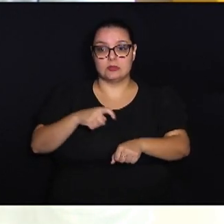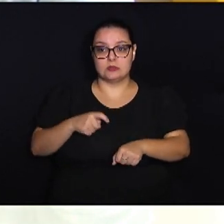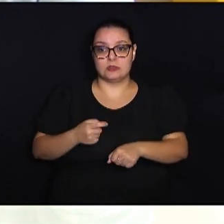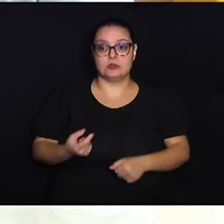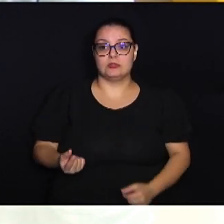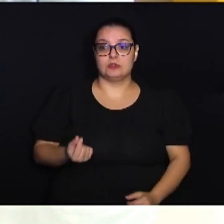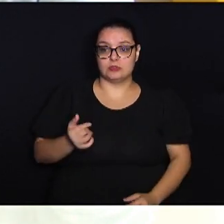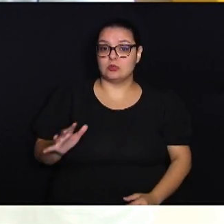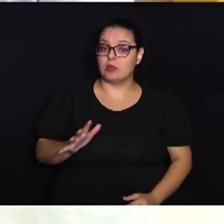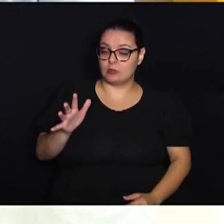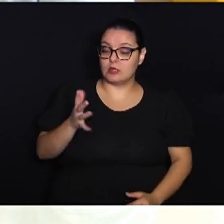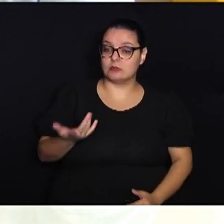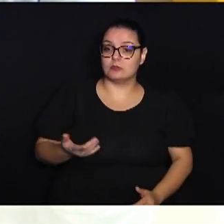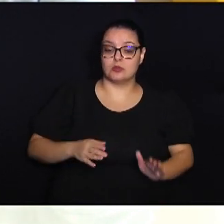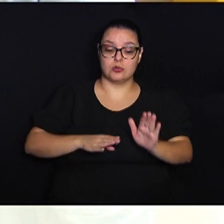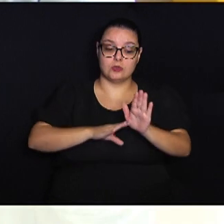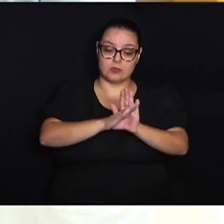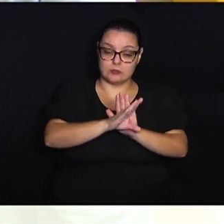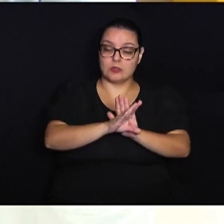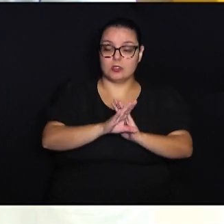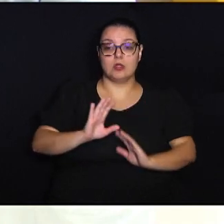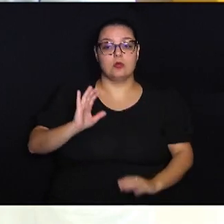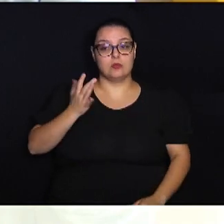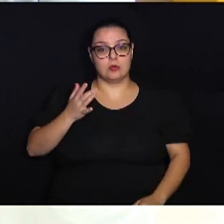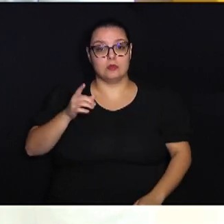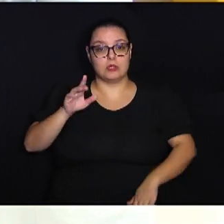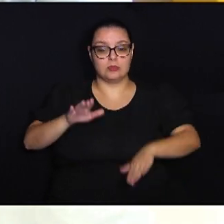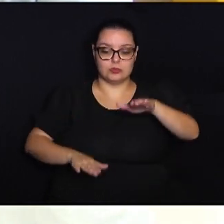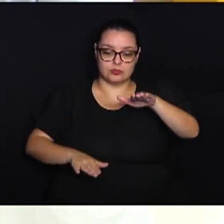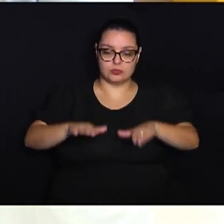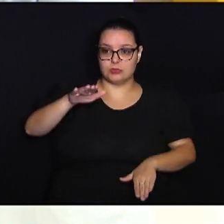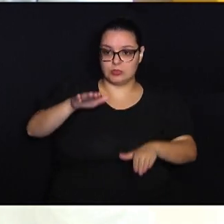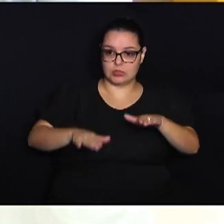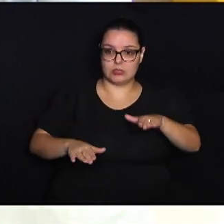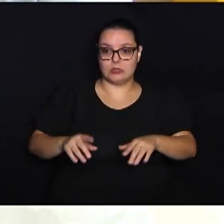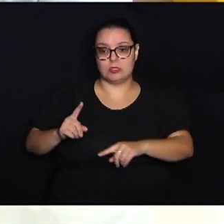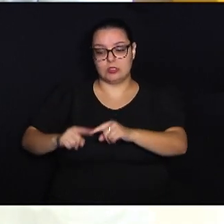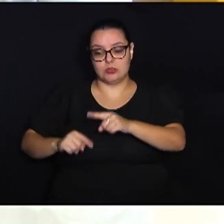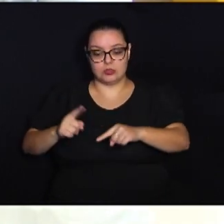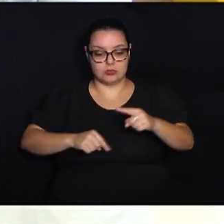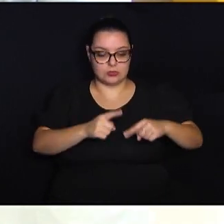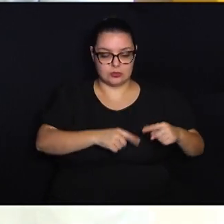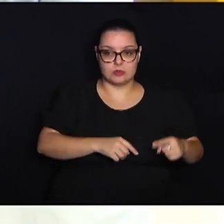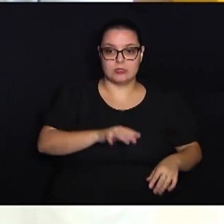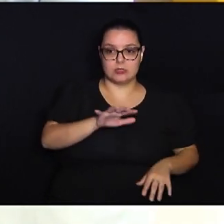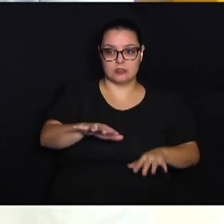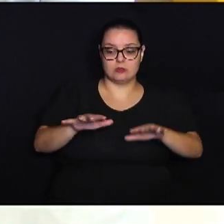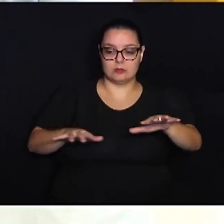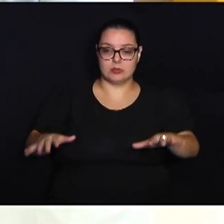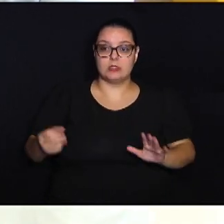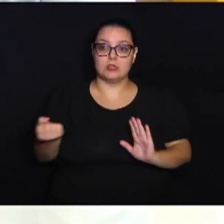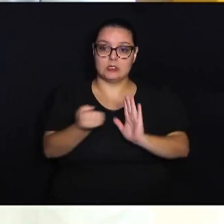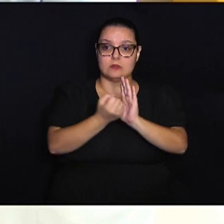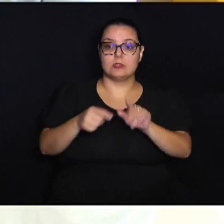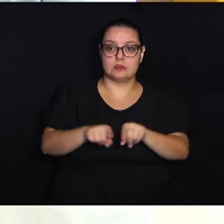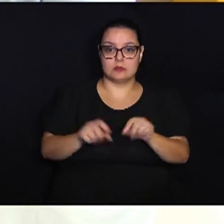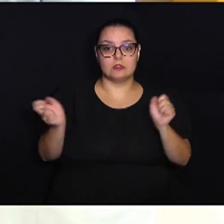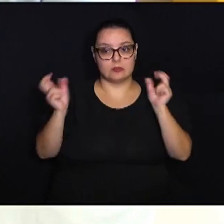também vai colaborar para pressionar o aumento da inflação em 2024 e em 2025. Somando esse aumento do